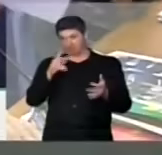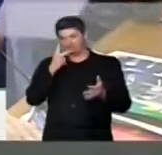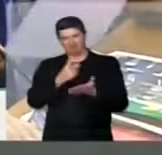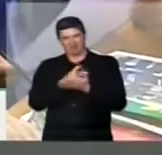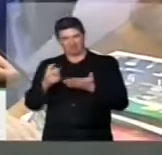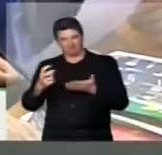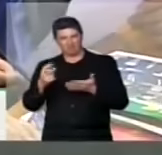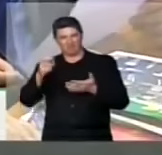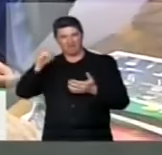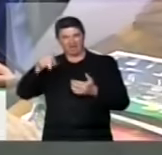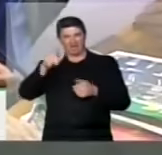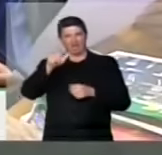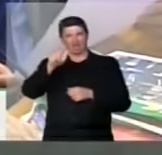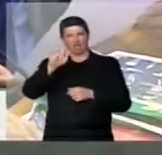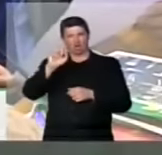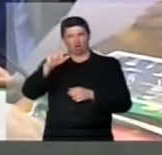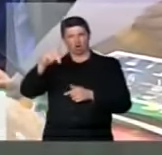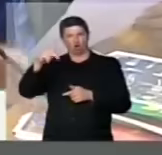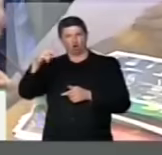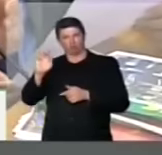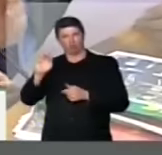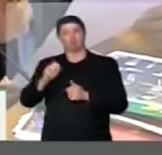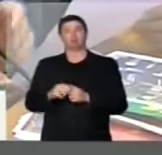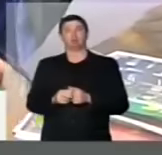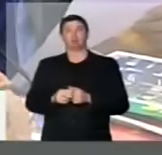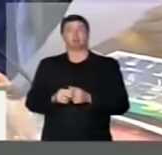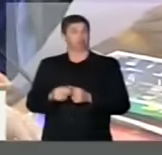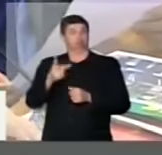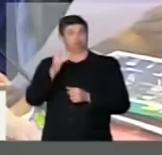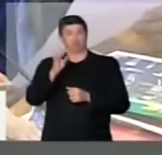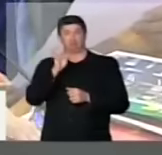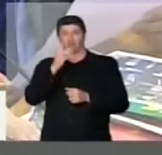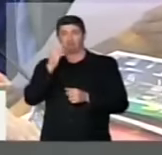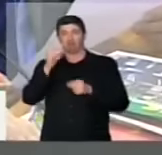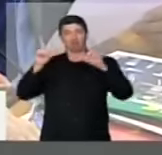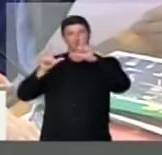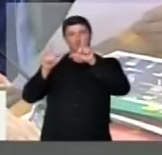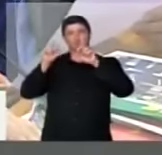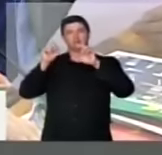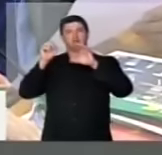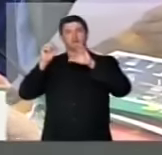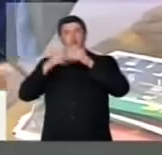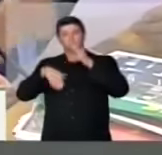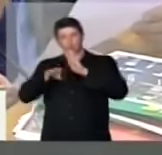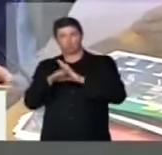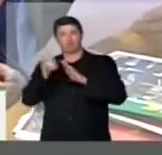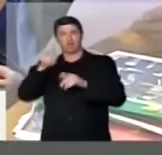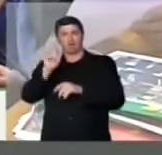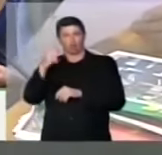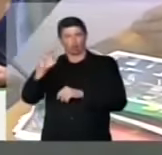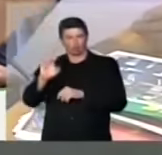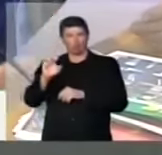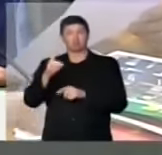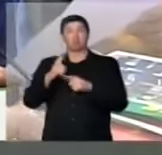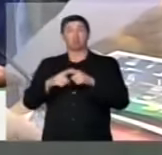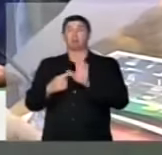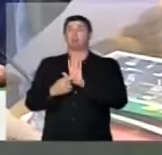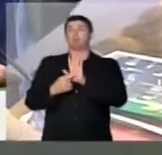golpe, o PT que hoje chama a imprensa de golpista, apenas por ela reportar os